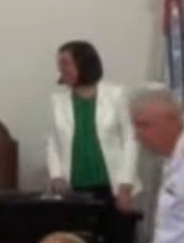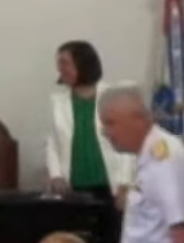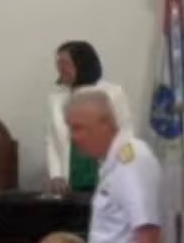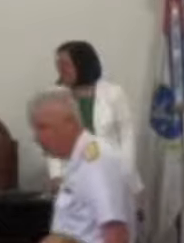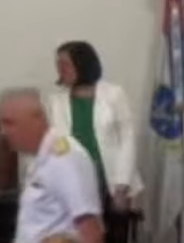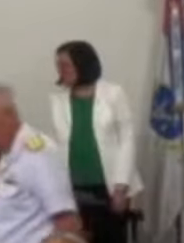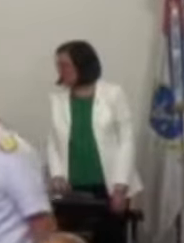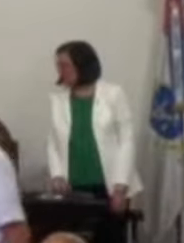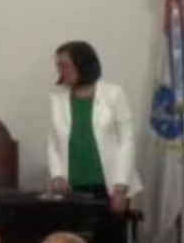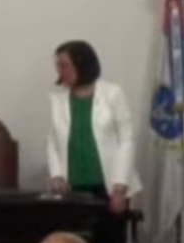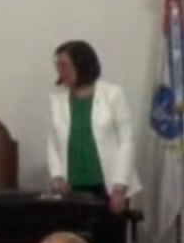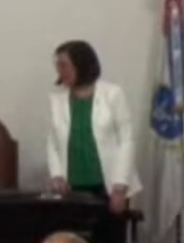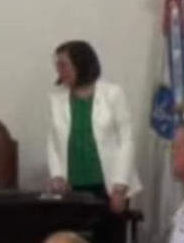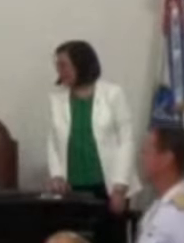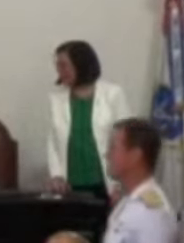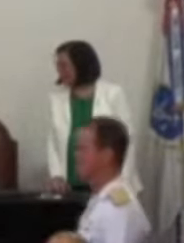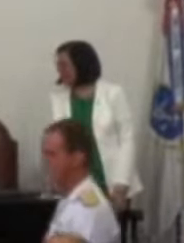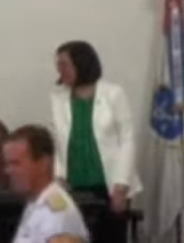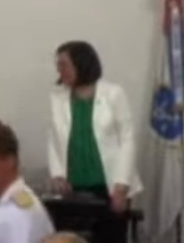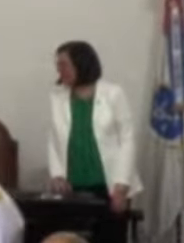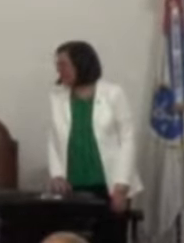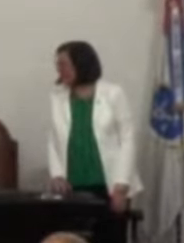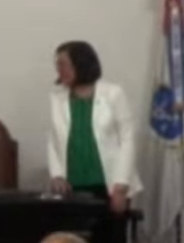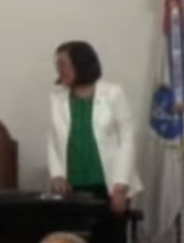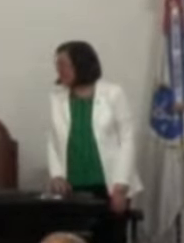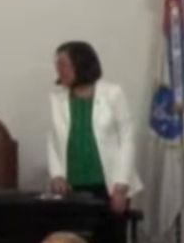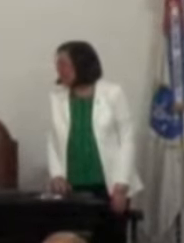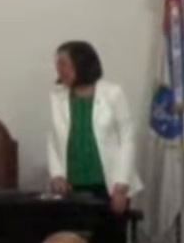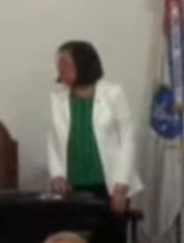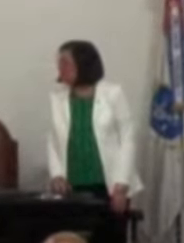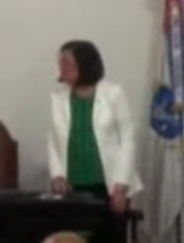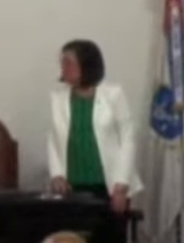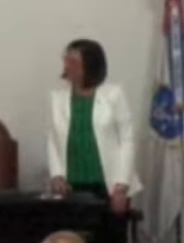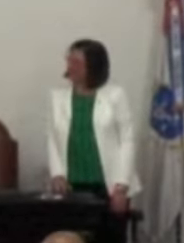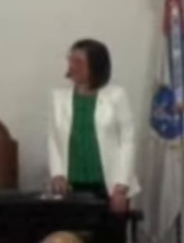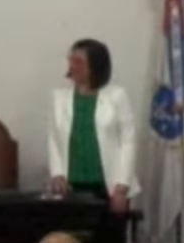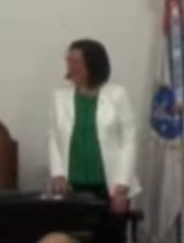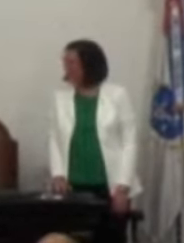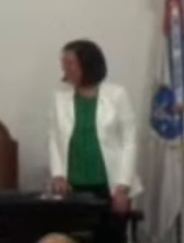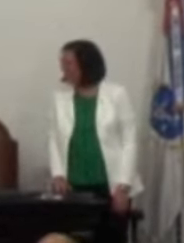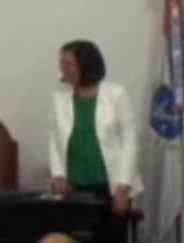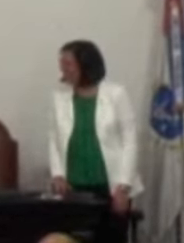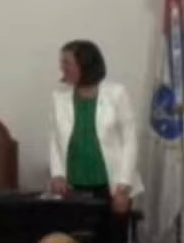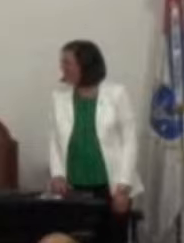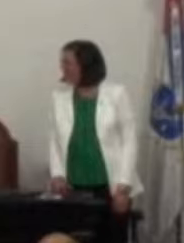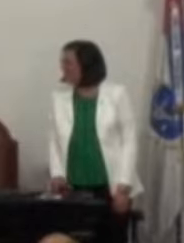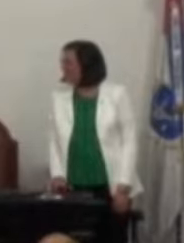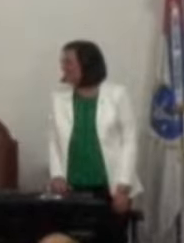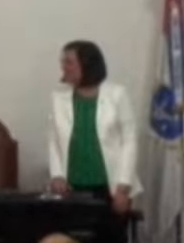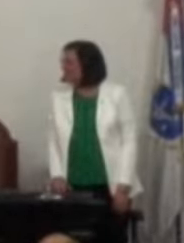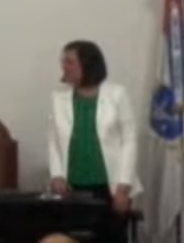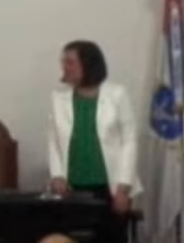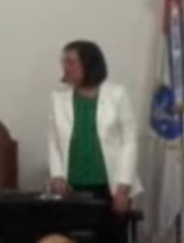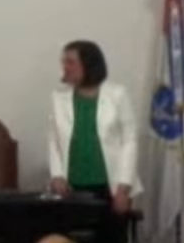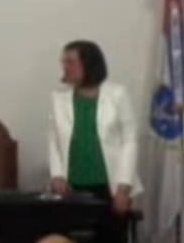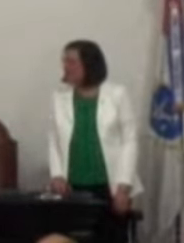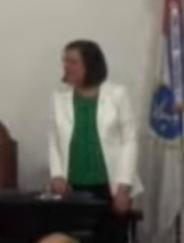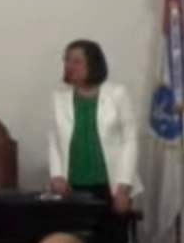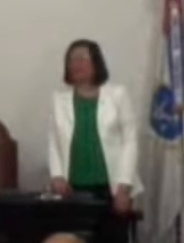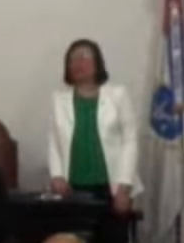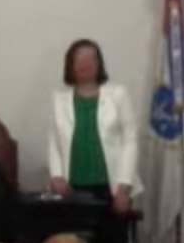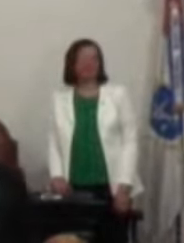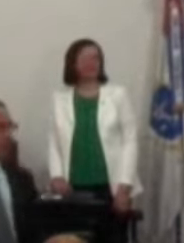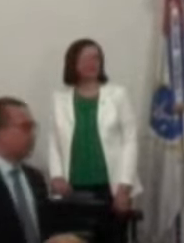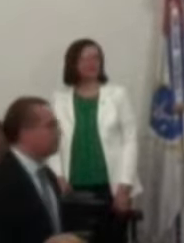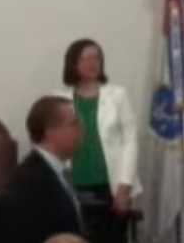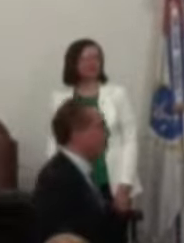O Tribunal Marítimo, lembrando, é um órgão autônomo com jurisdição em todo o Brasil, auxiliar do Poder Judiciário e vinculado